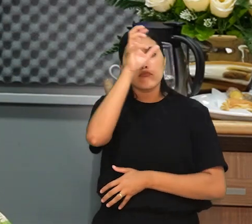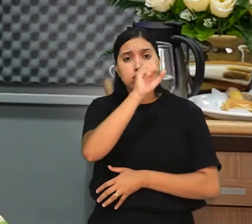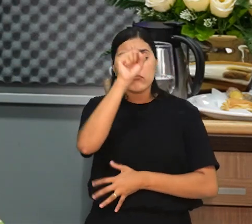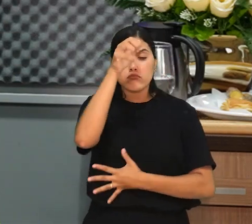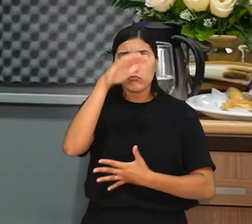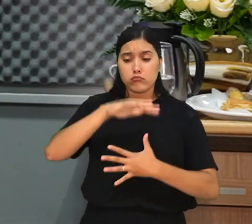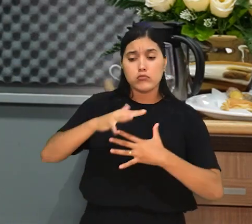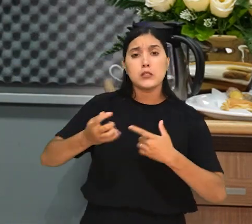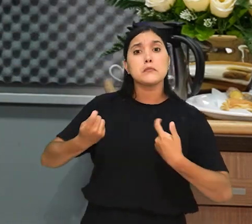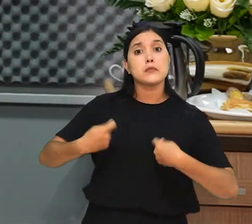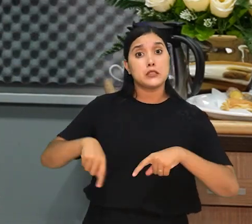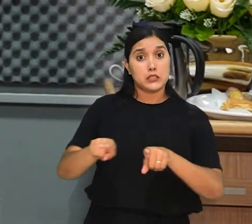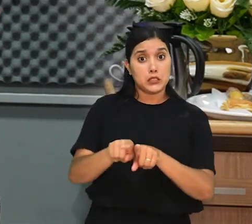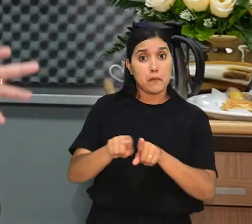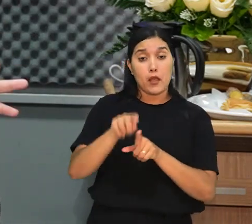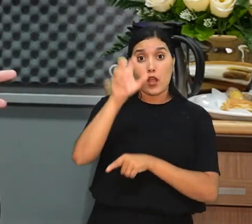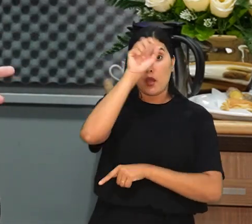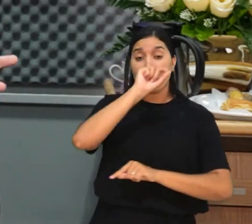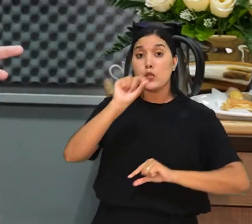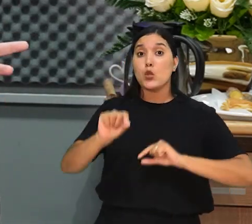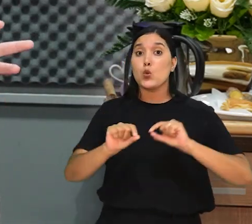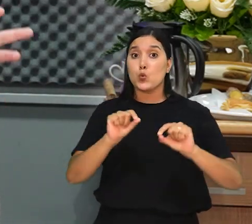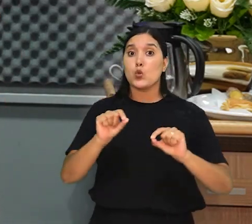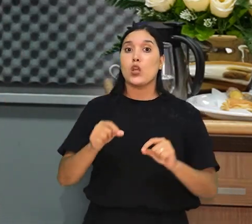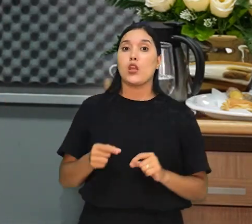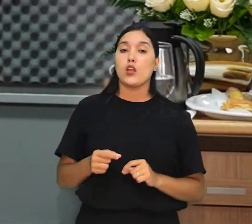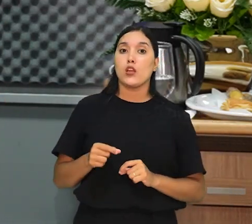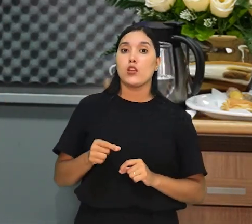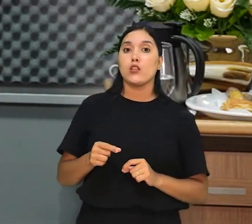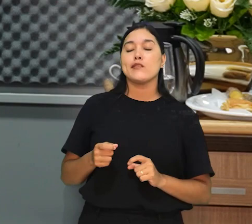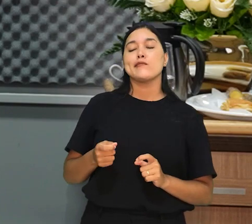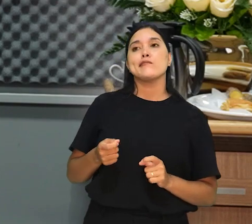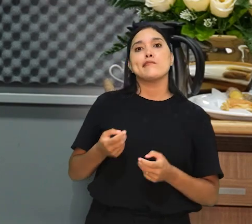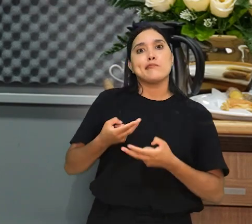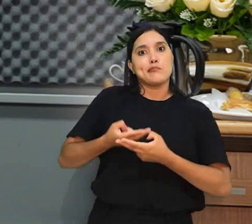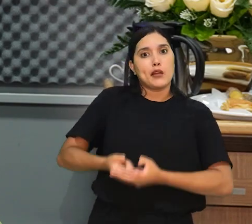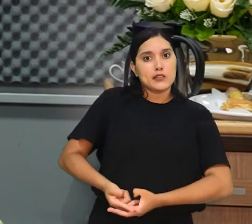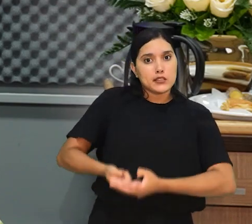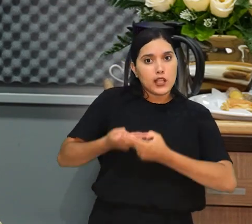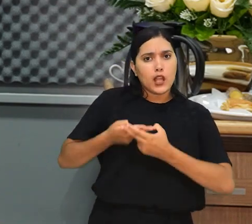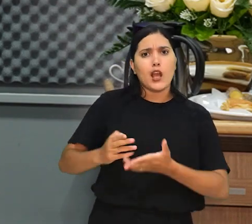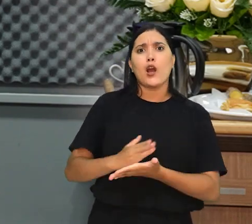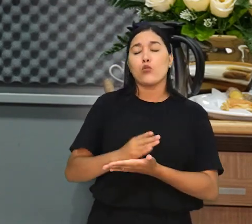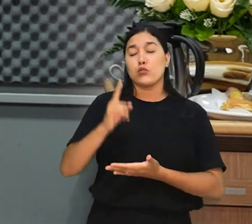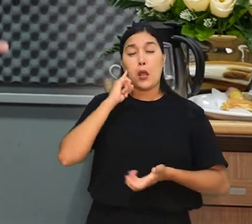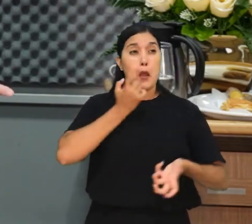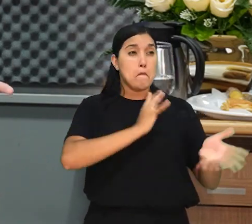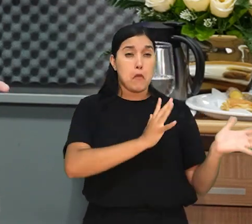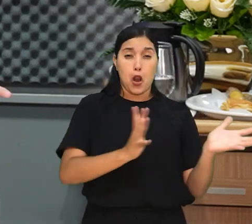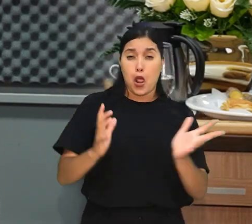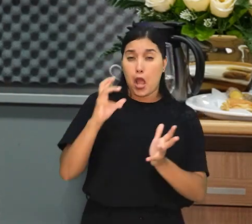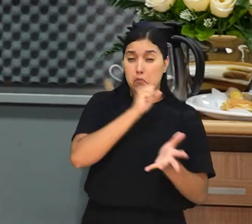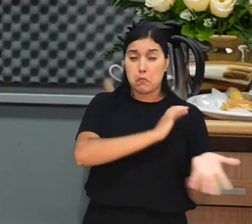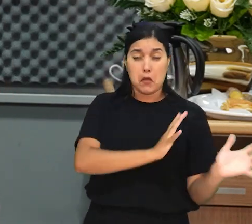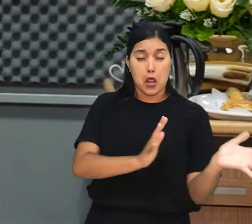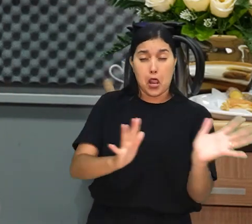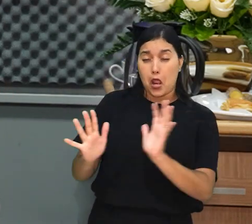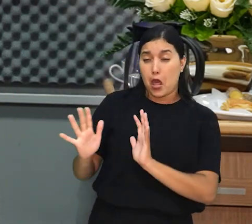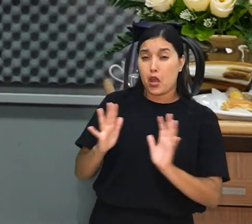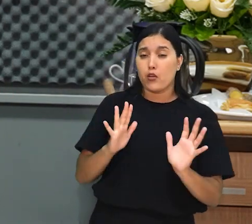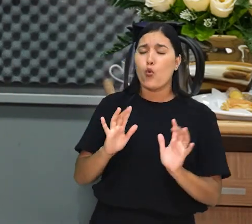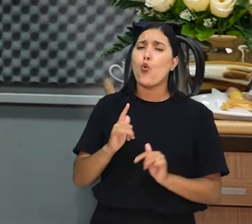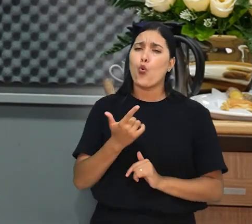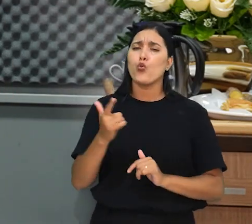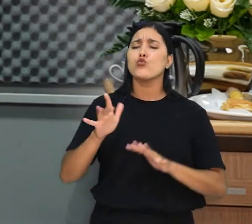aprender Libras, ela vai precisar também, né, ouvir, tem que ter paciência. Tem surdos que falam rápido demais, né, com as mãos,